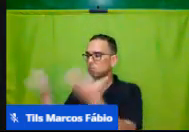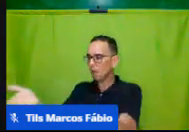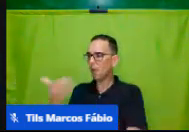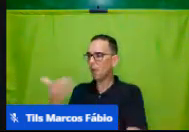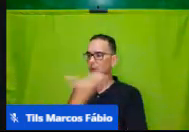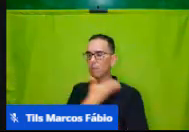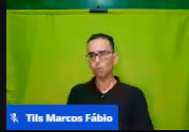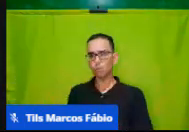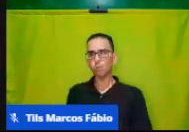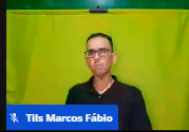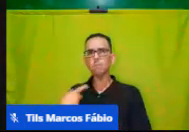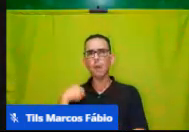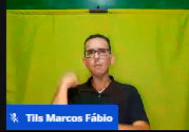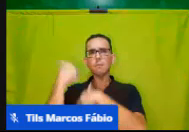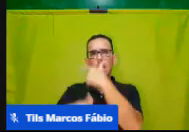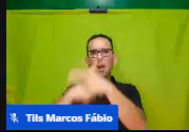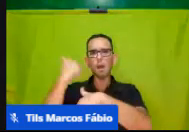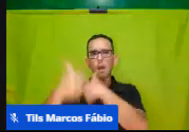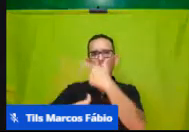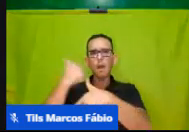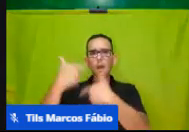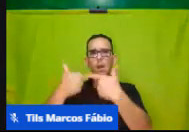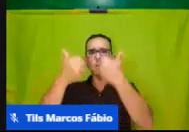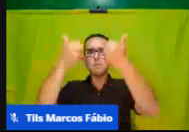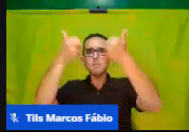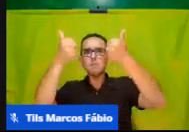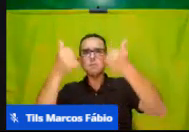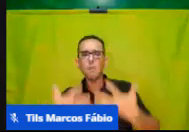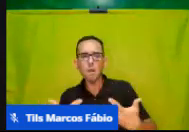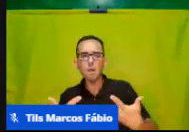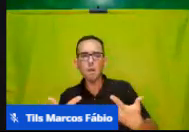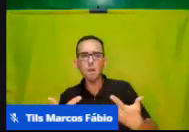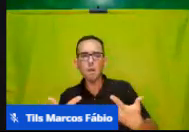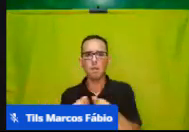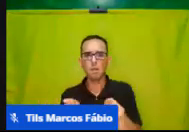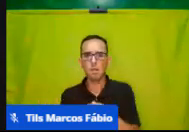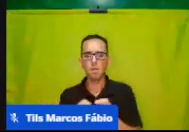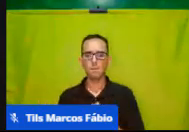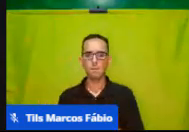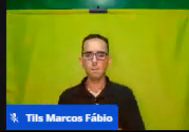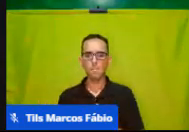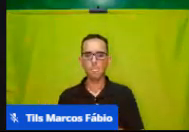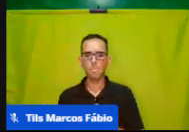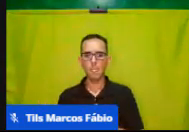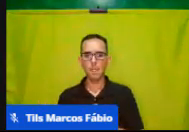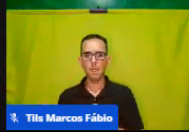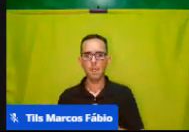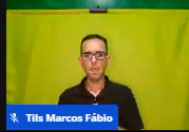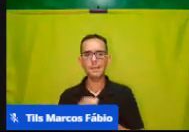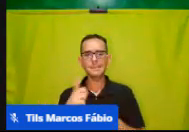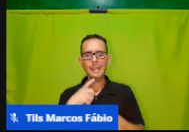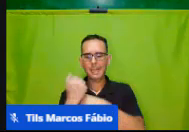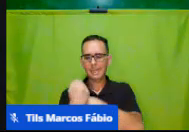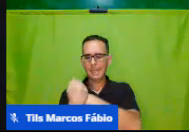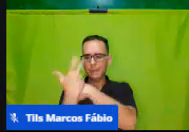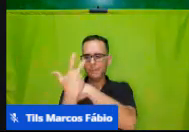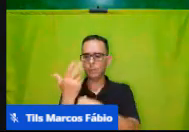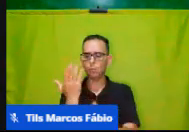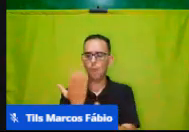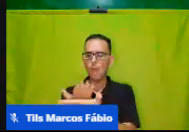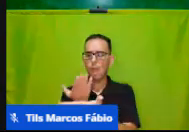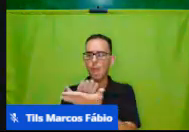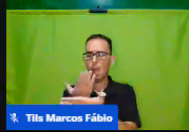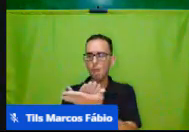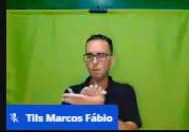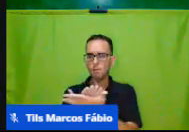o remoto do prisional um pouco diferente, né? A questão de estar gravando as aulas, né? Então,